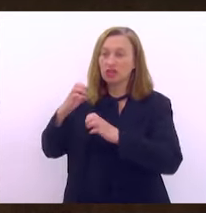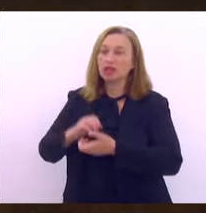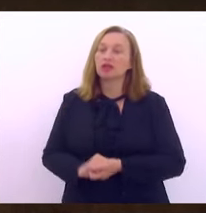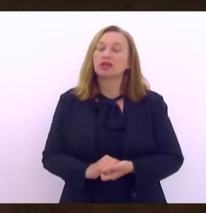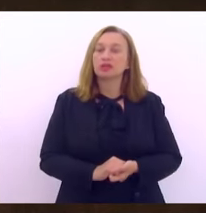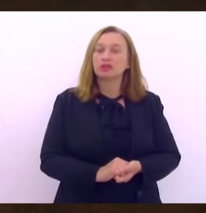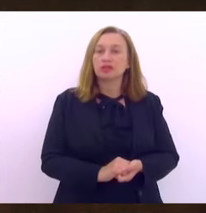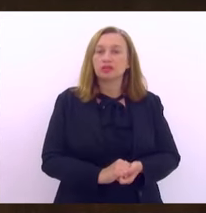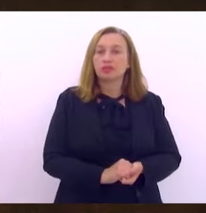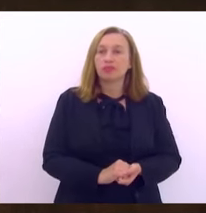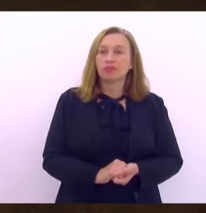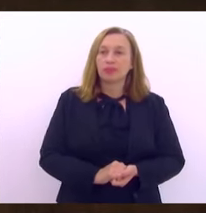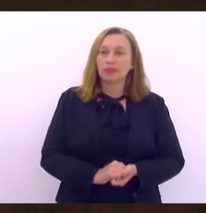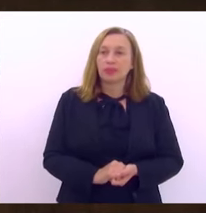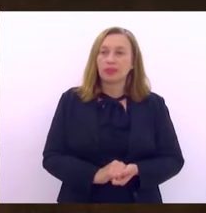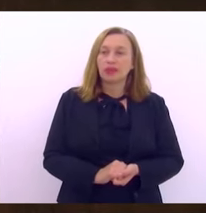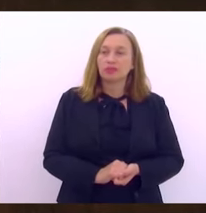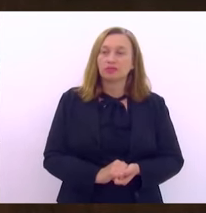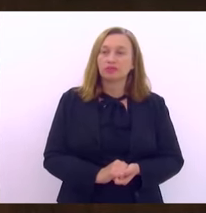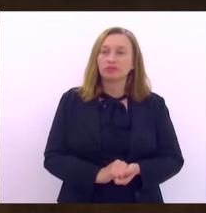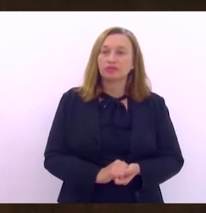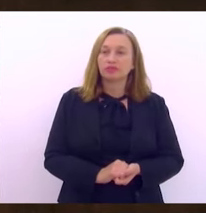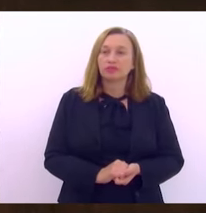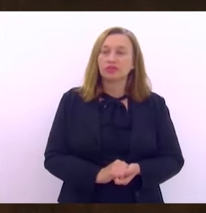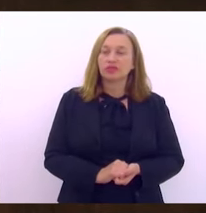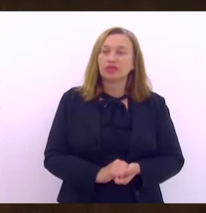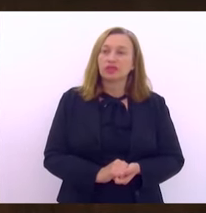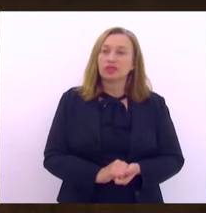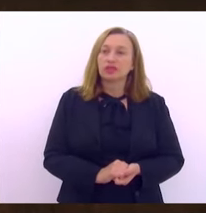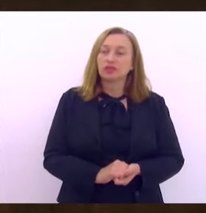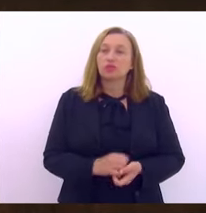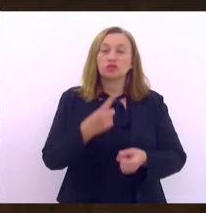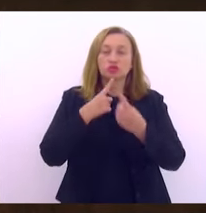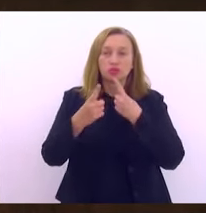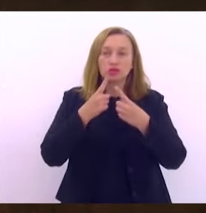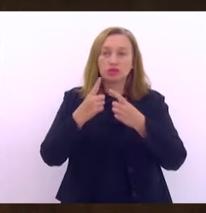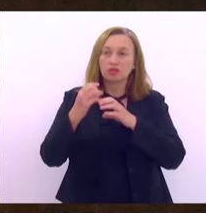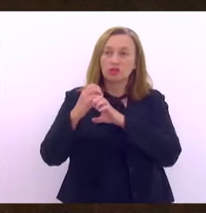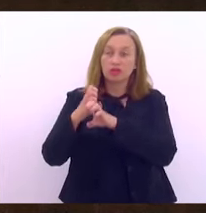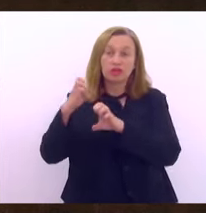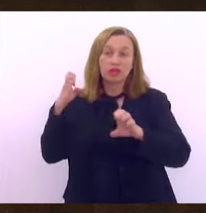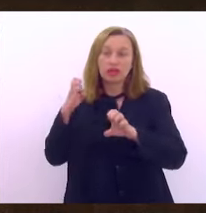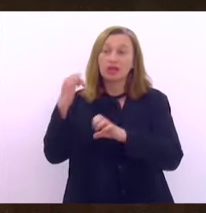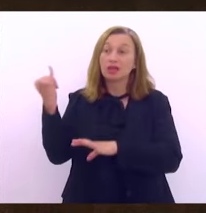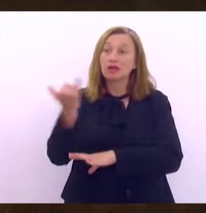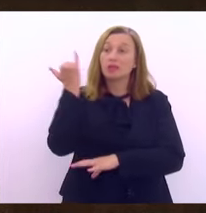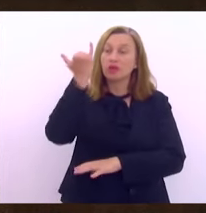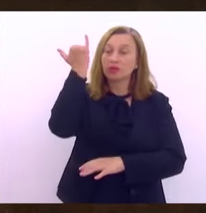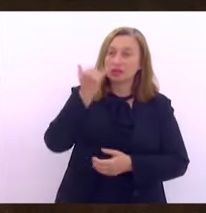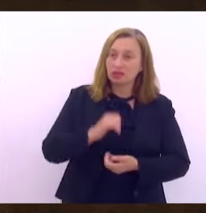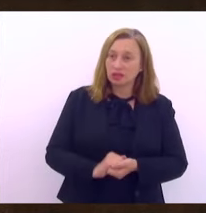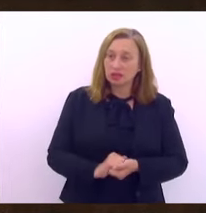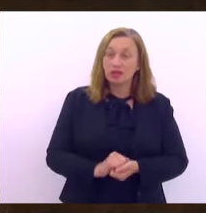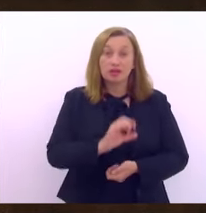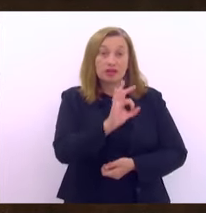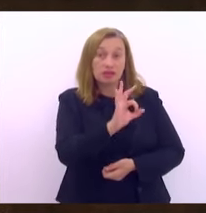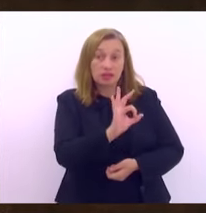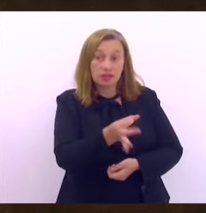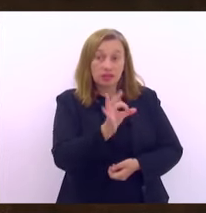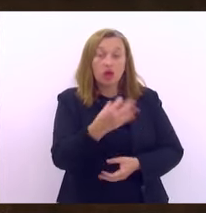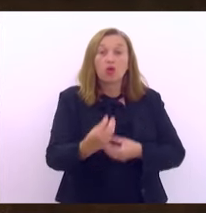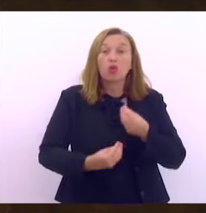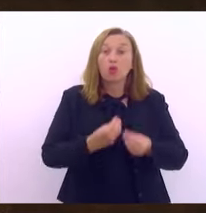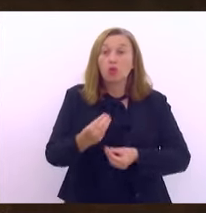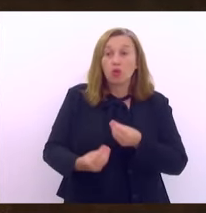traz uma essência para a engenharia, um debate sobre engenharia muito interessante, que é uma engenharia que é exatamente como